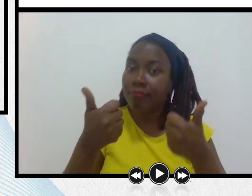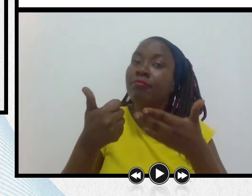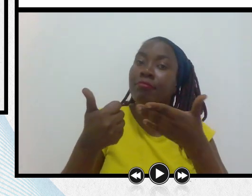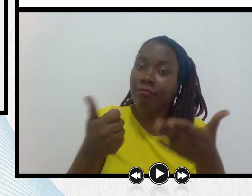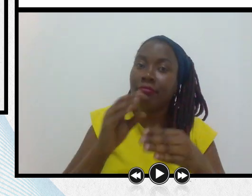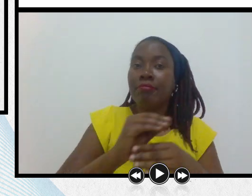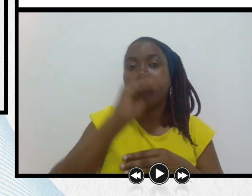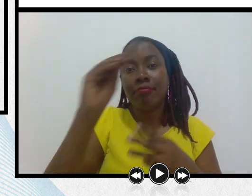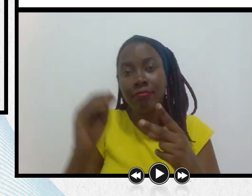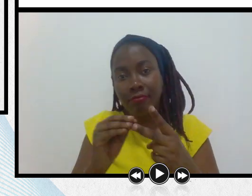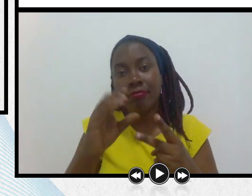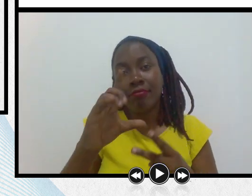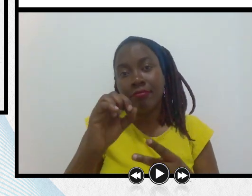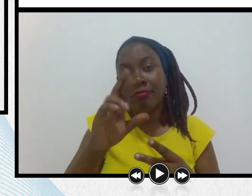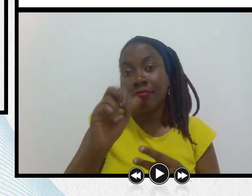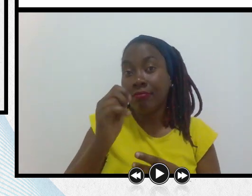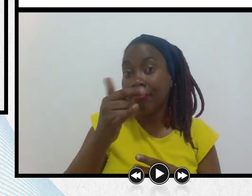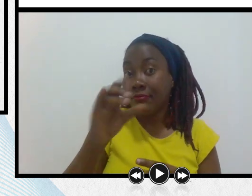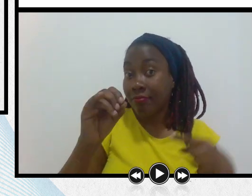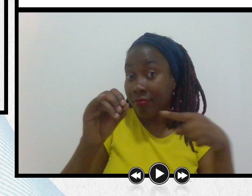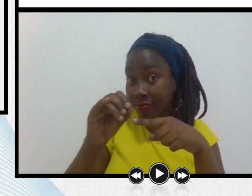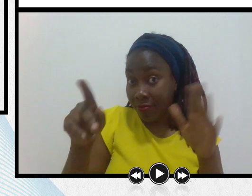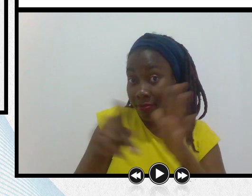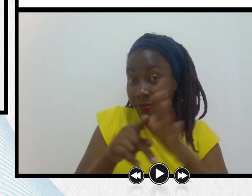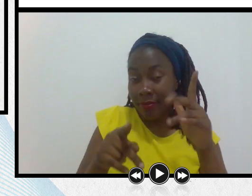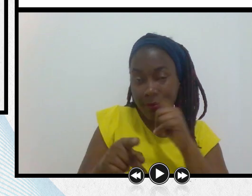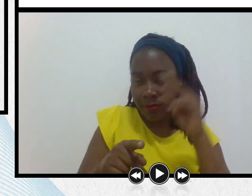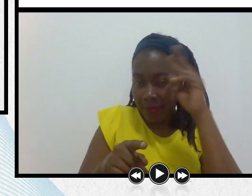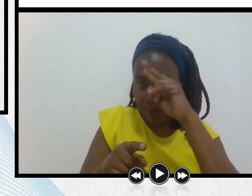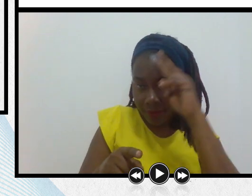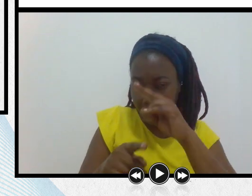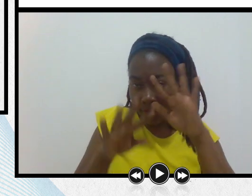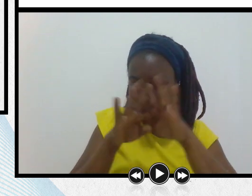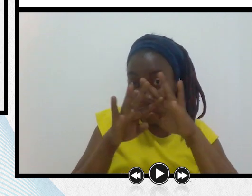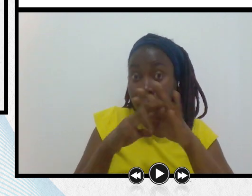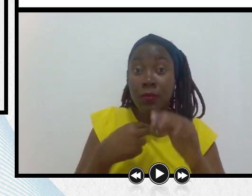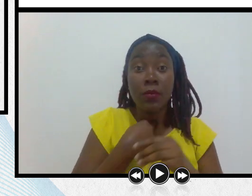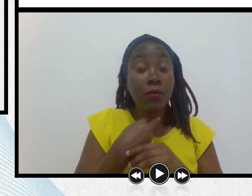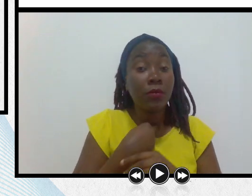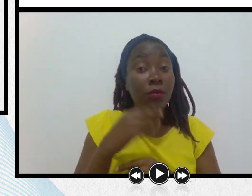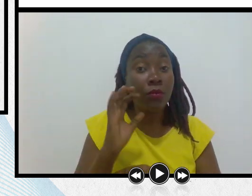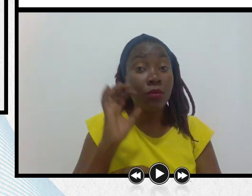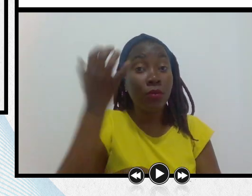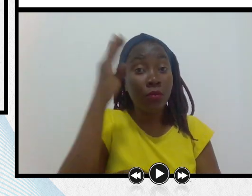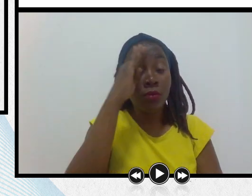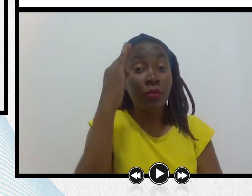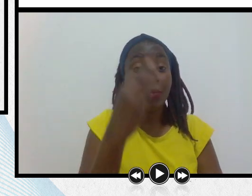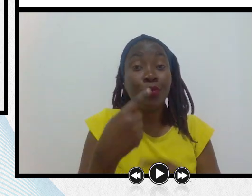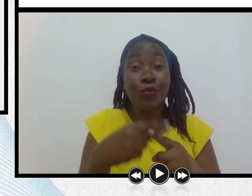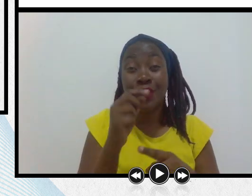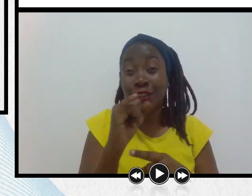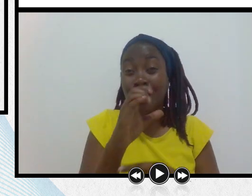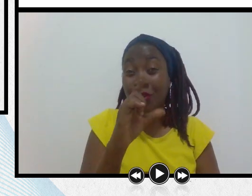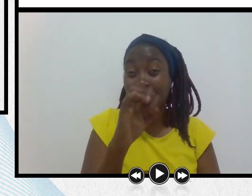sim a gente parte para a cloração. Lembrando que cloração de águas turvas, não deve ocorrer diretamente, porque o cloro,